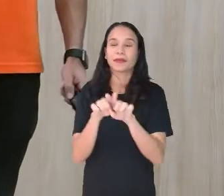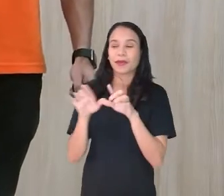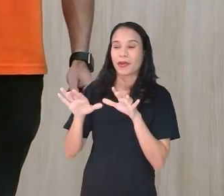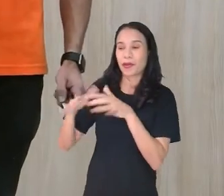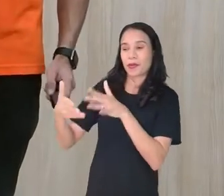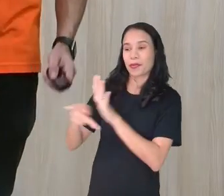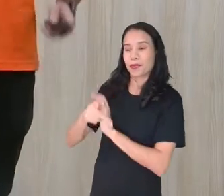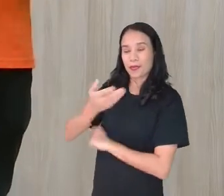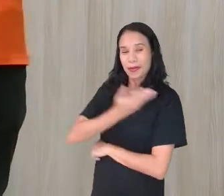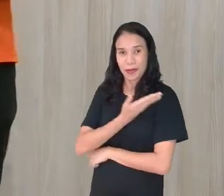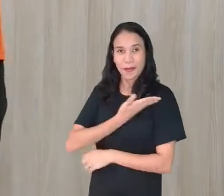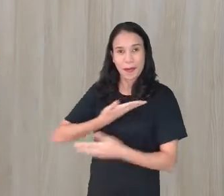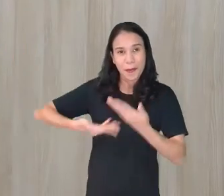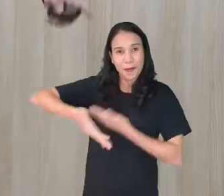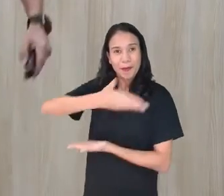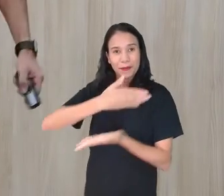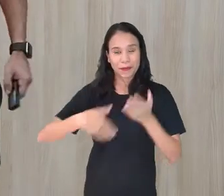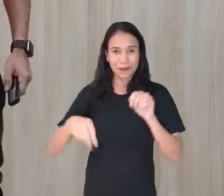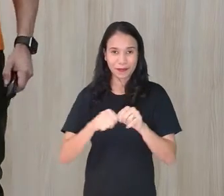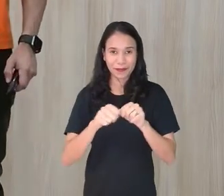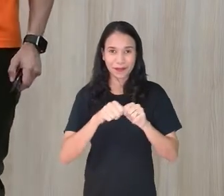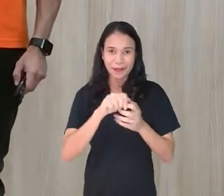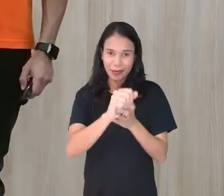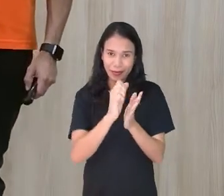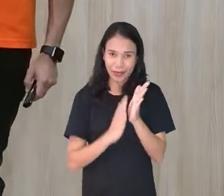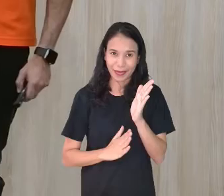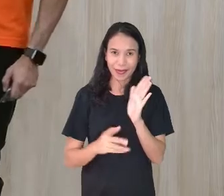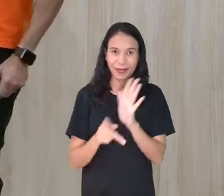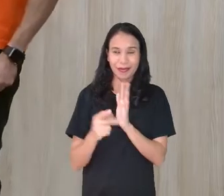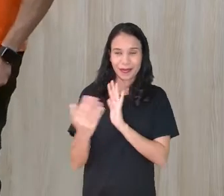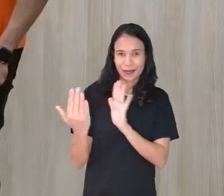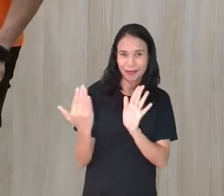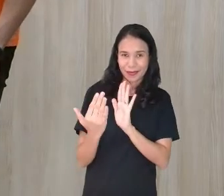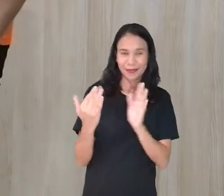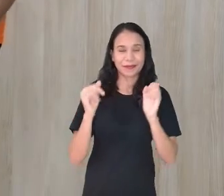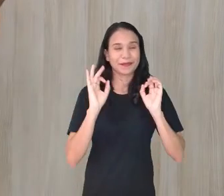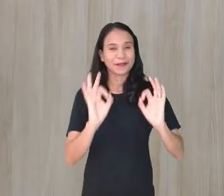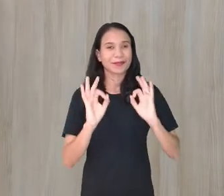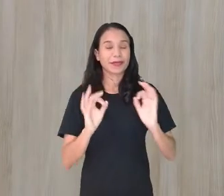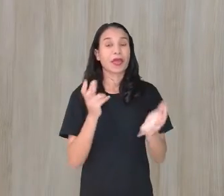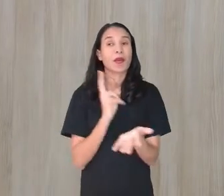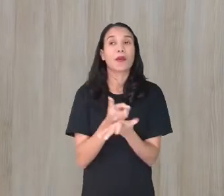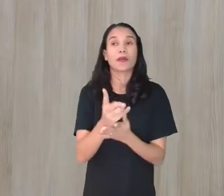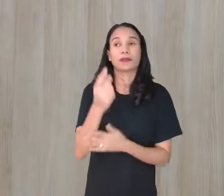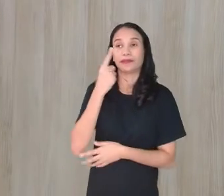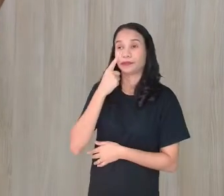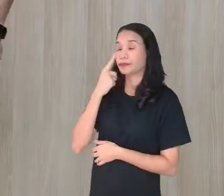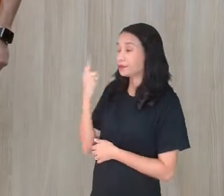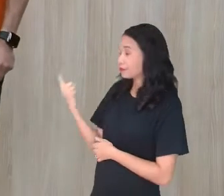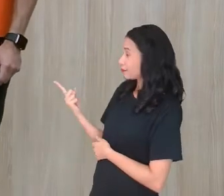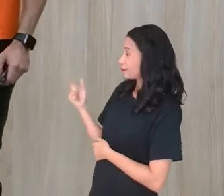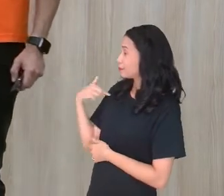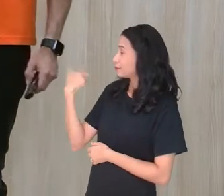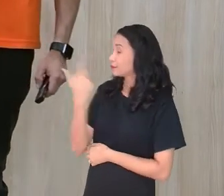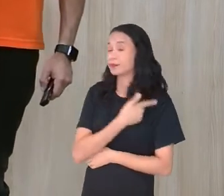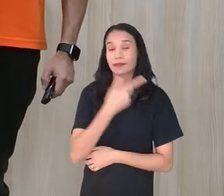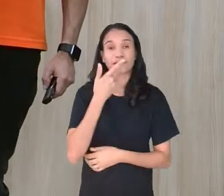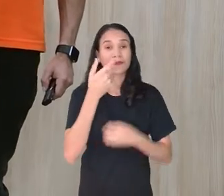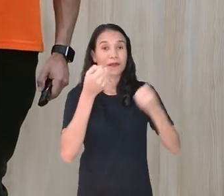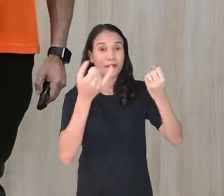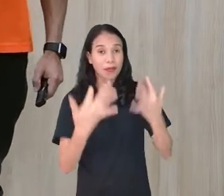com um coleguinha aí e fazer uma atividade para o outro, tá bom? Então, continuando aqui, a gente pode, como o Tiago